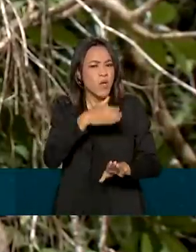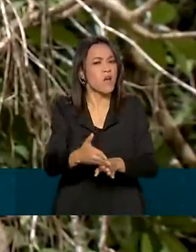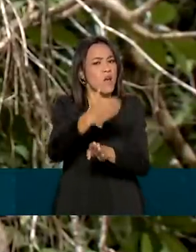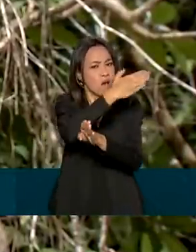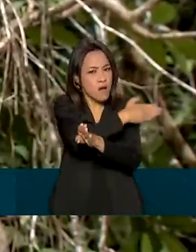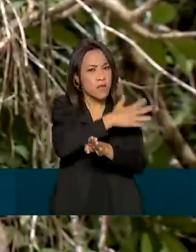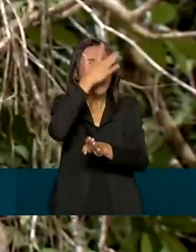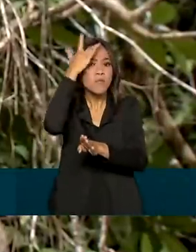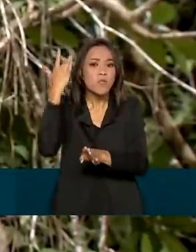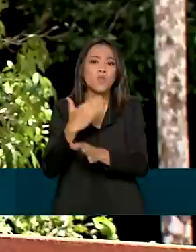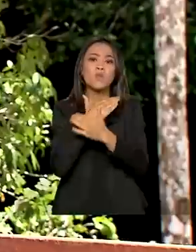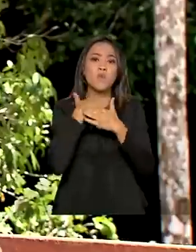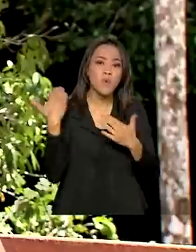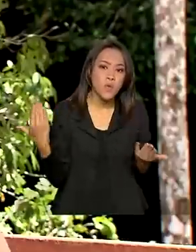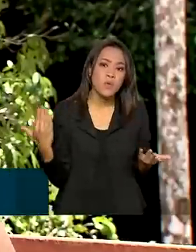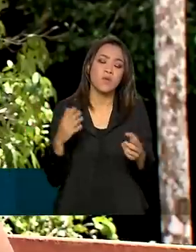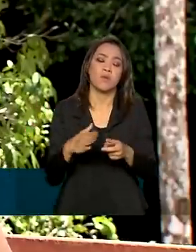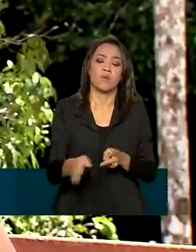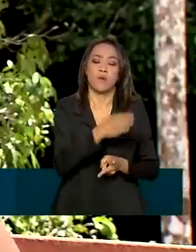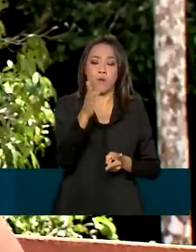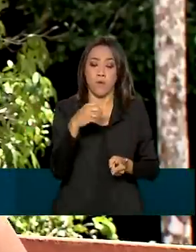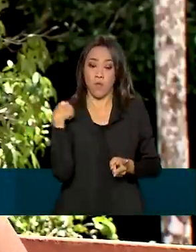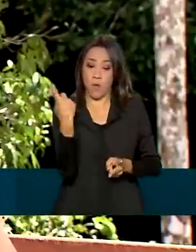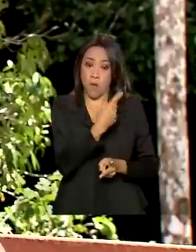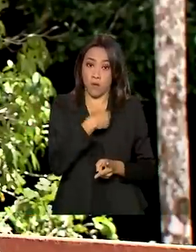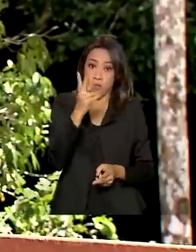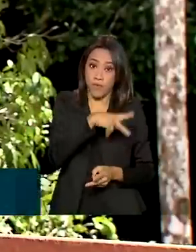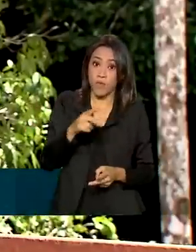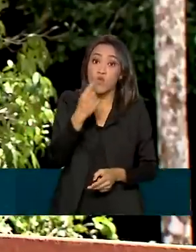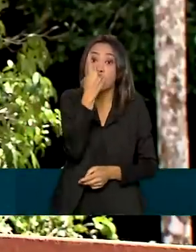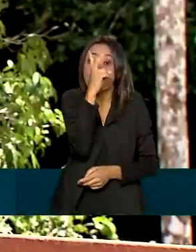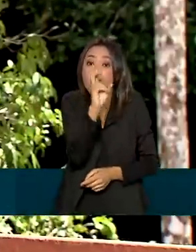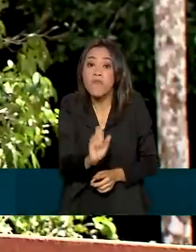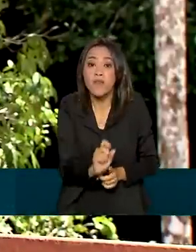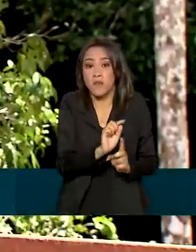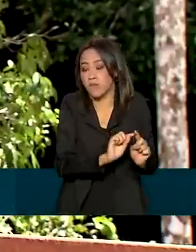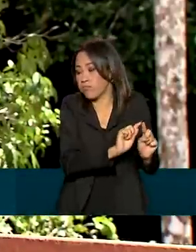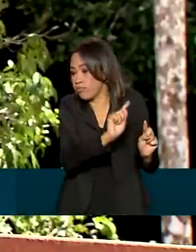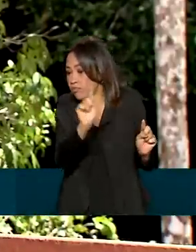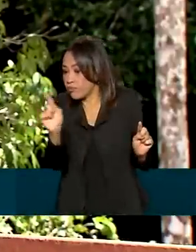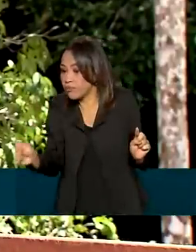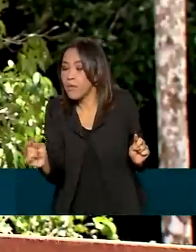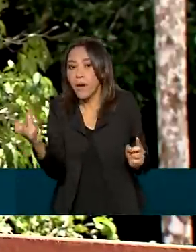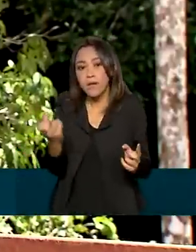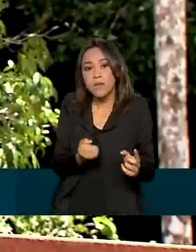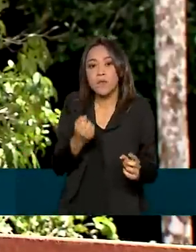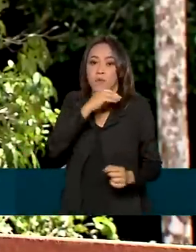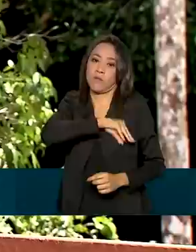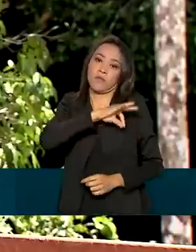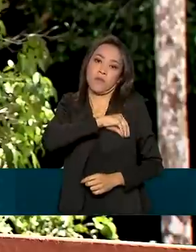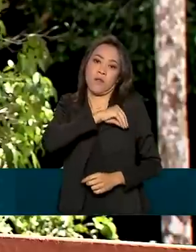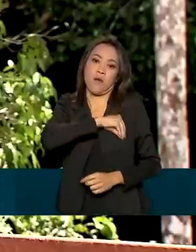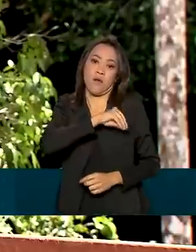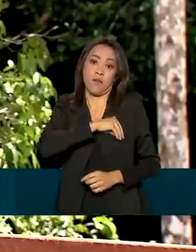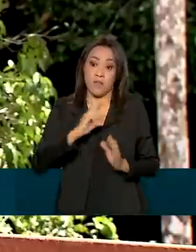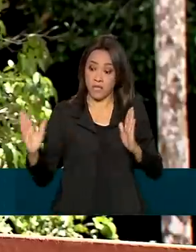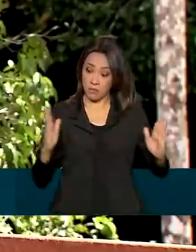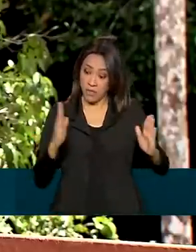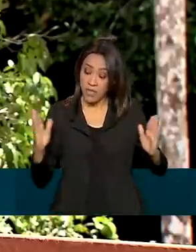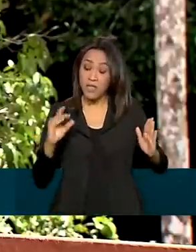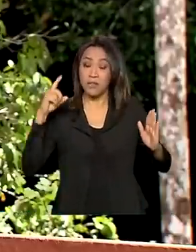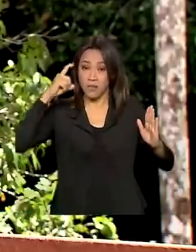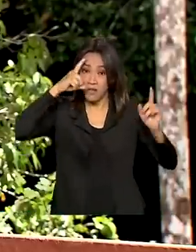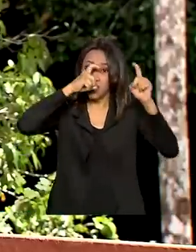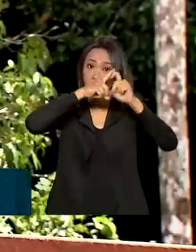pacientes morriam no meio da estrada. Nós professores, a gente desce uma vez por mês para receber o nosso salário. E durante esse tempo, a nossa descida